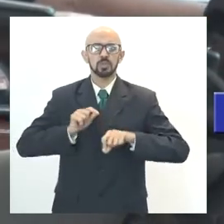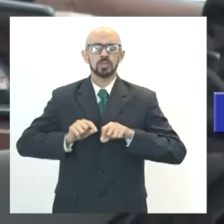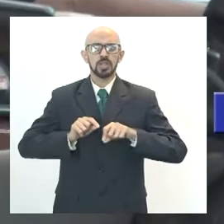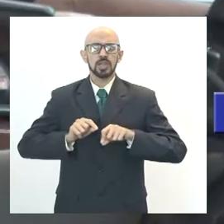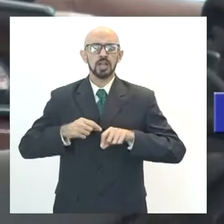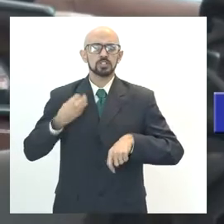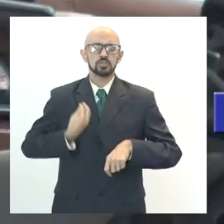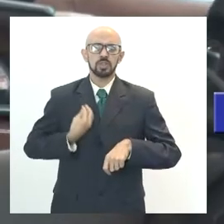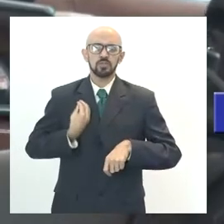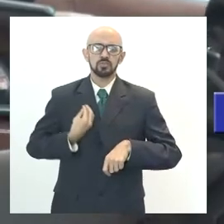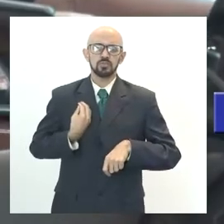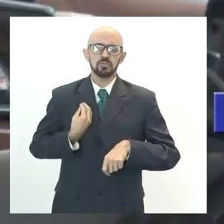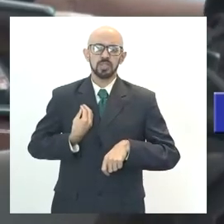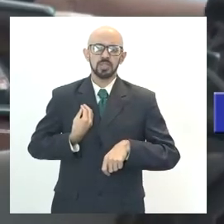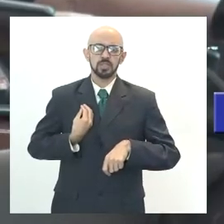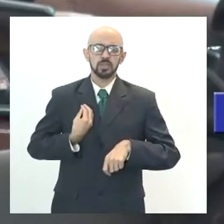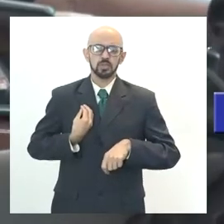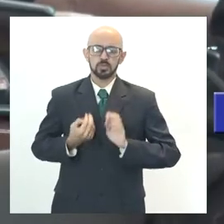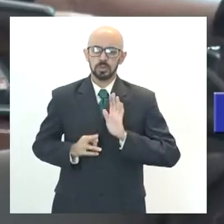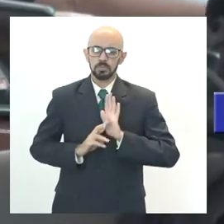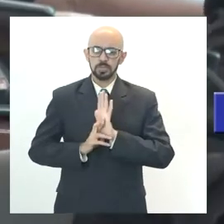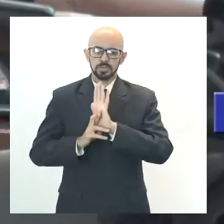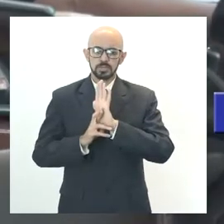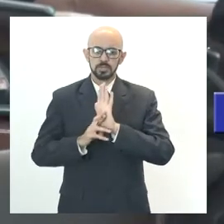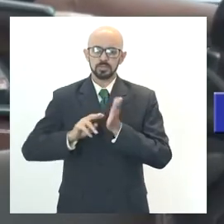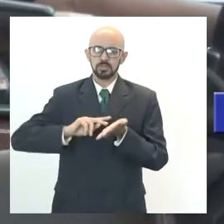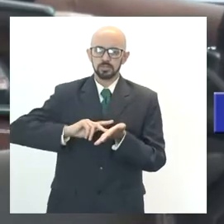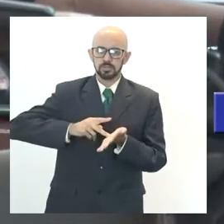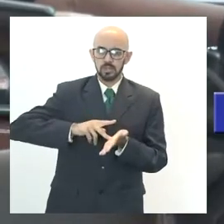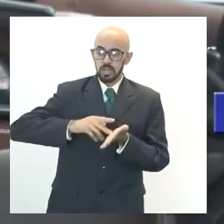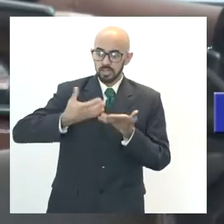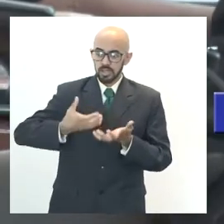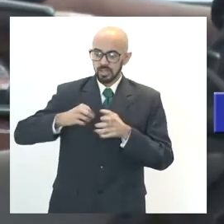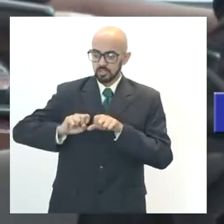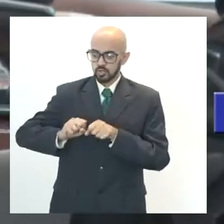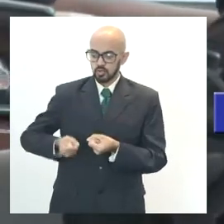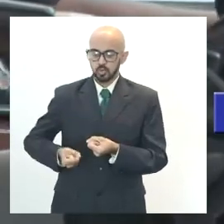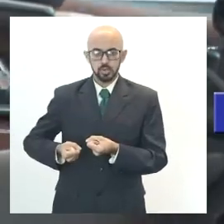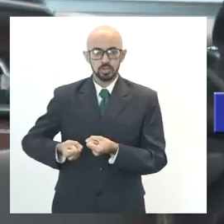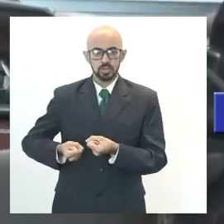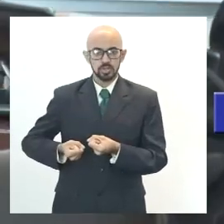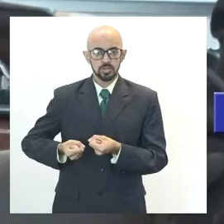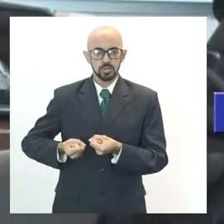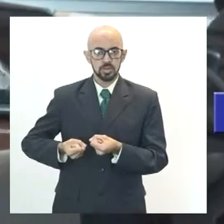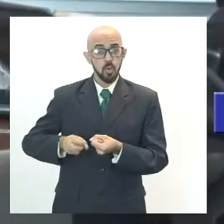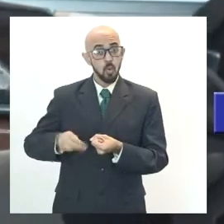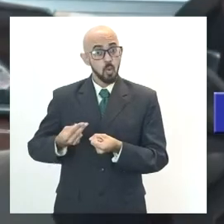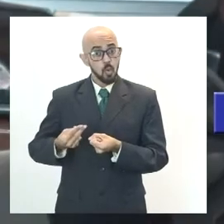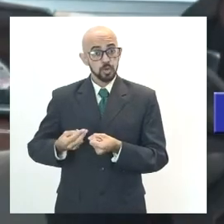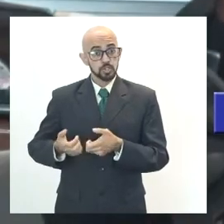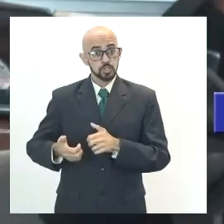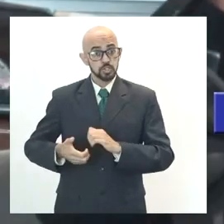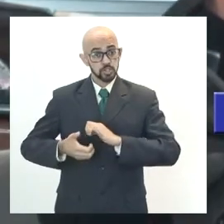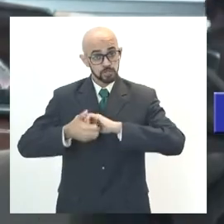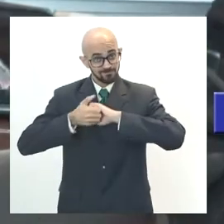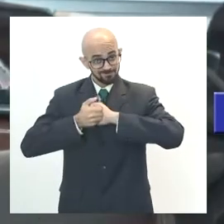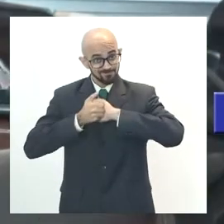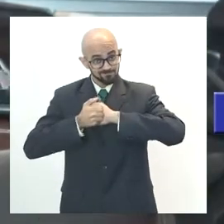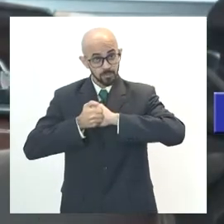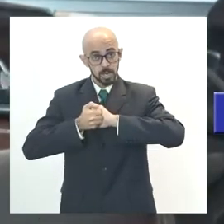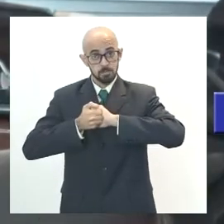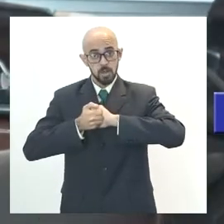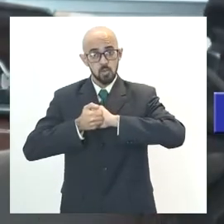vivenciando A Entidade sindical querendo destruir entidade sindical ou nós damos a mão ou nós buscamos a